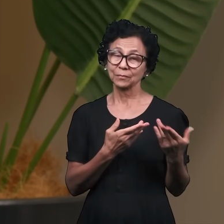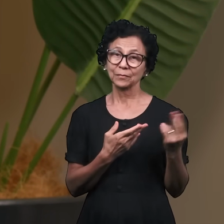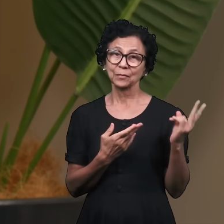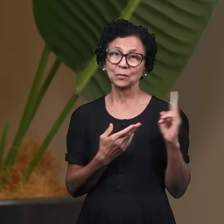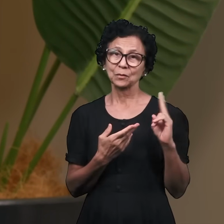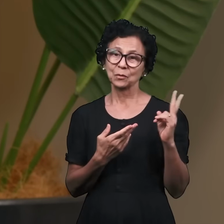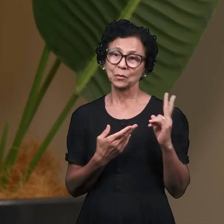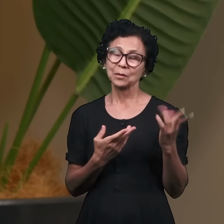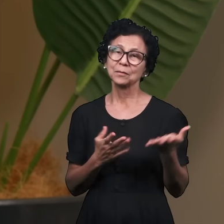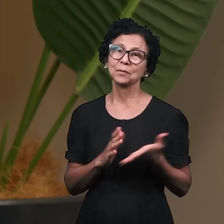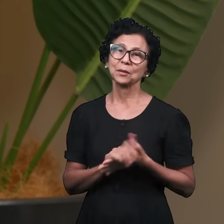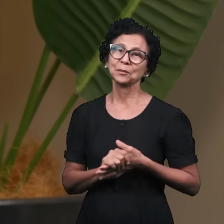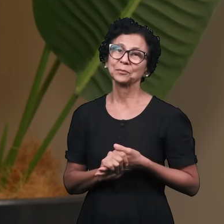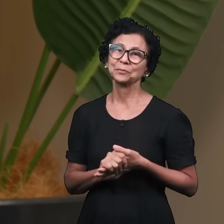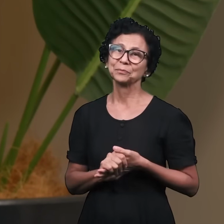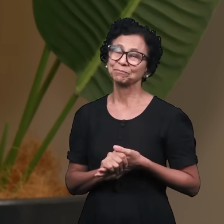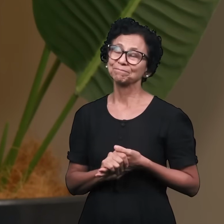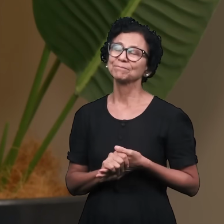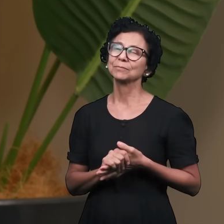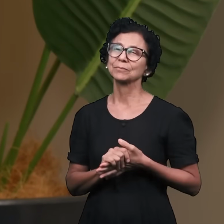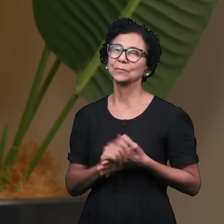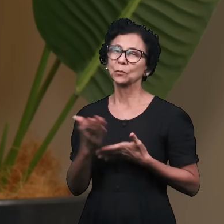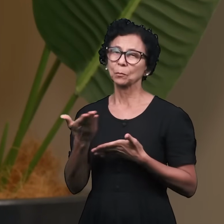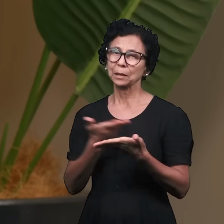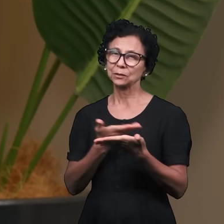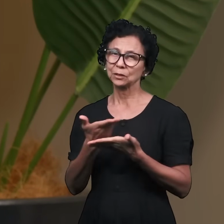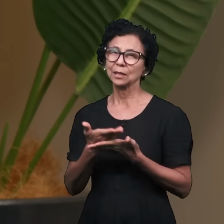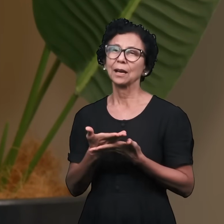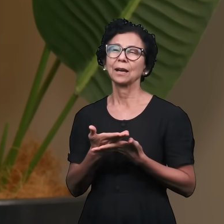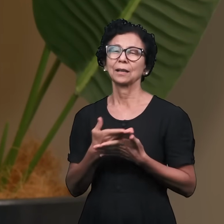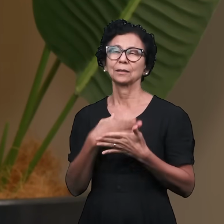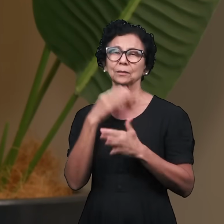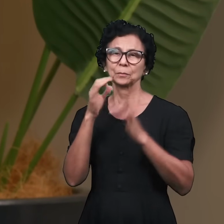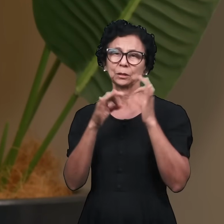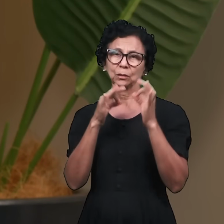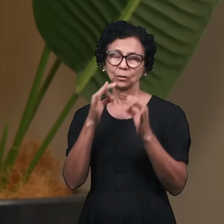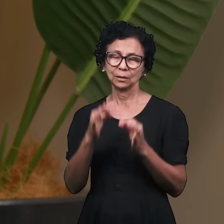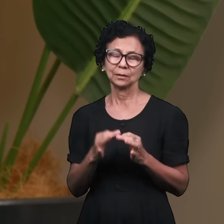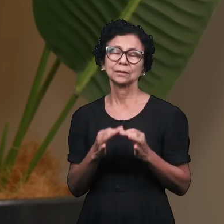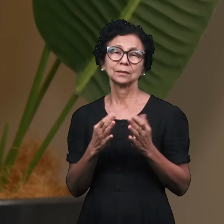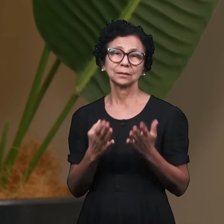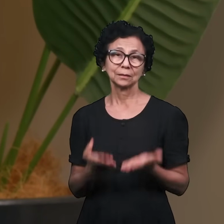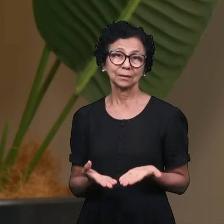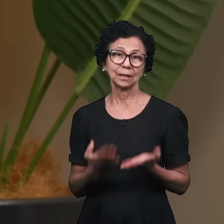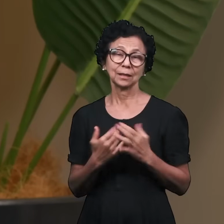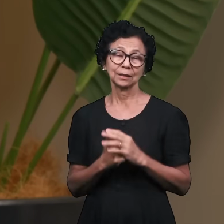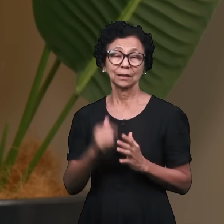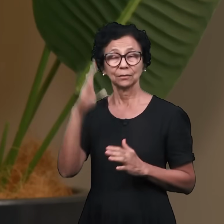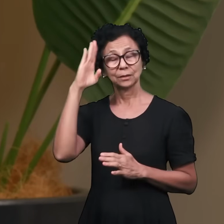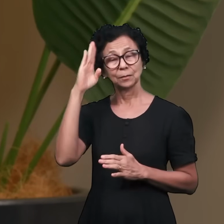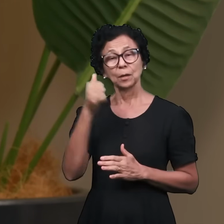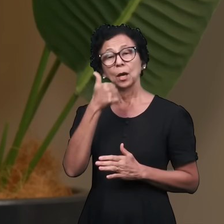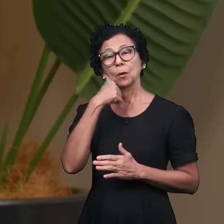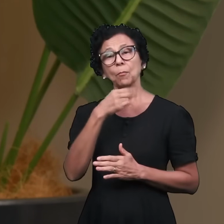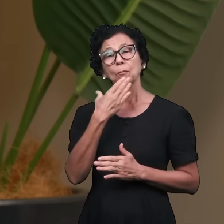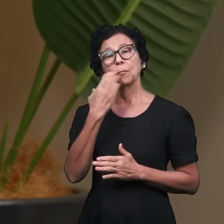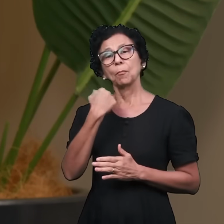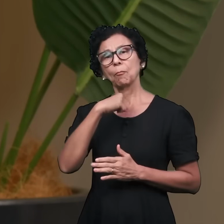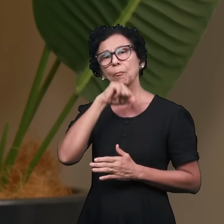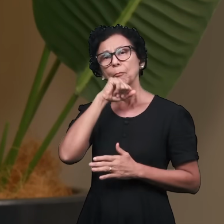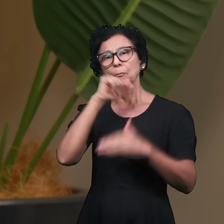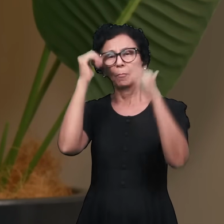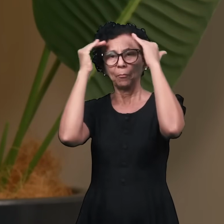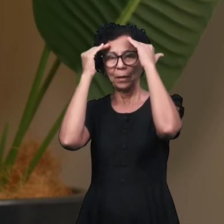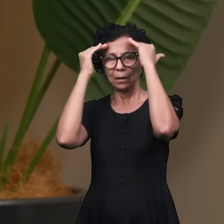esse tema que é fundamental para nós: honrar pai e mãe.